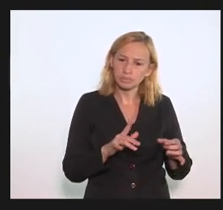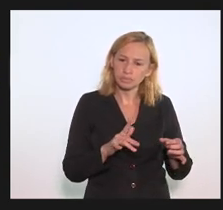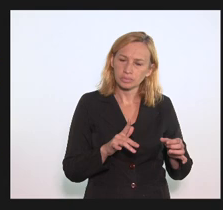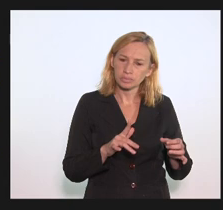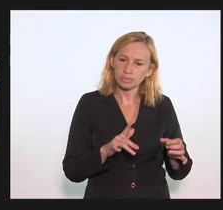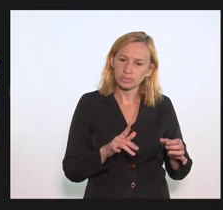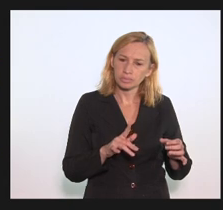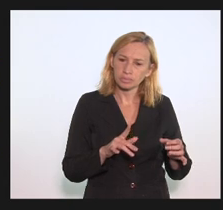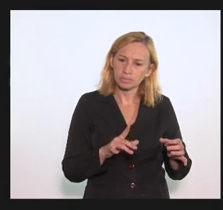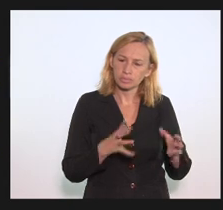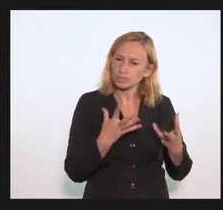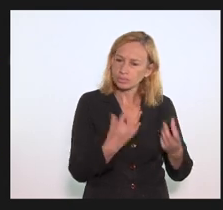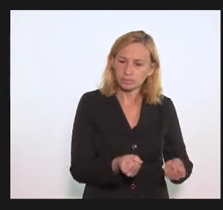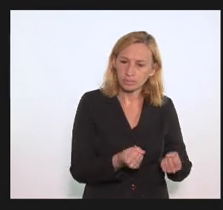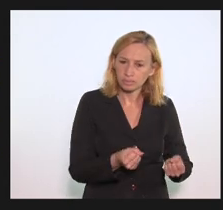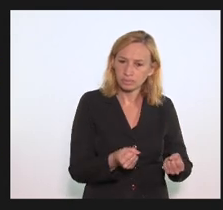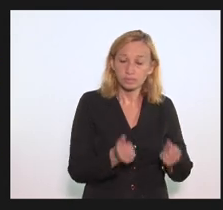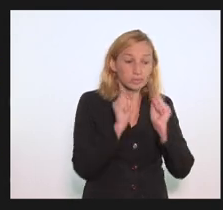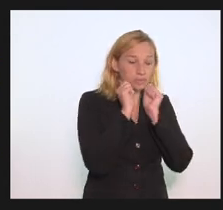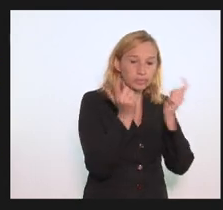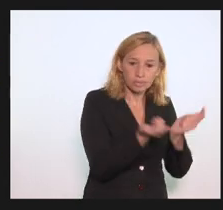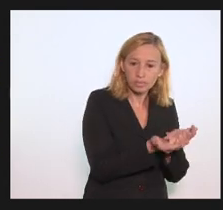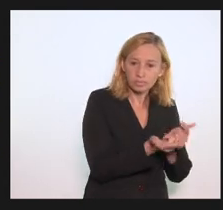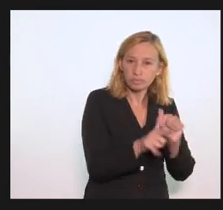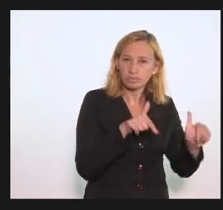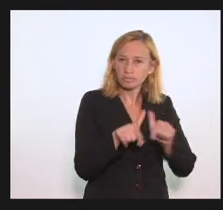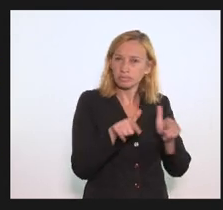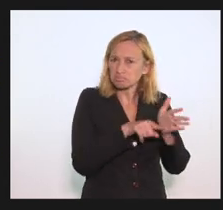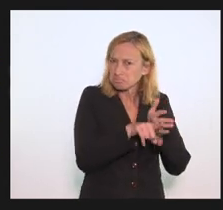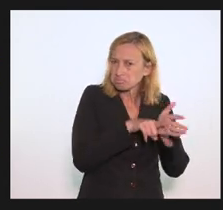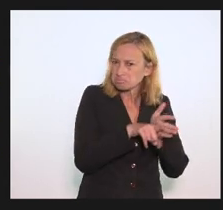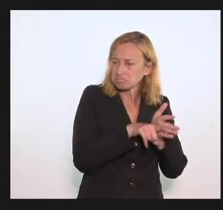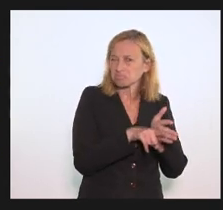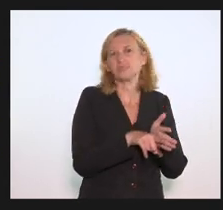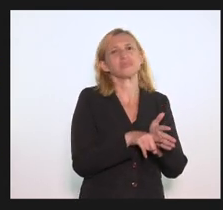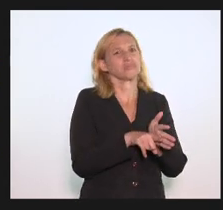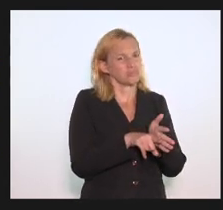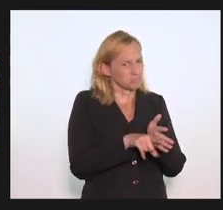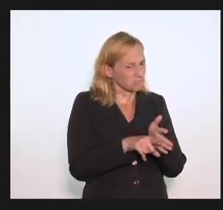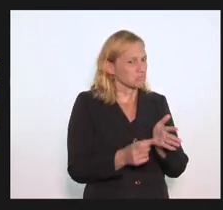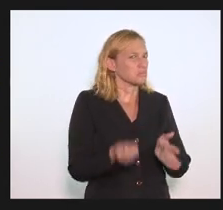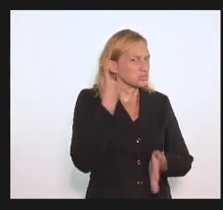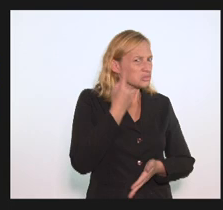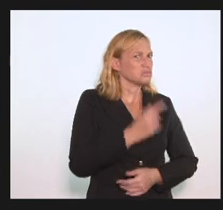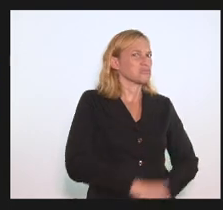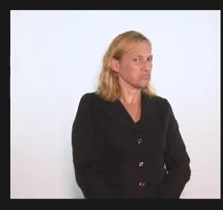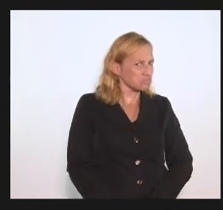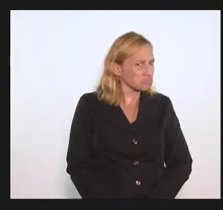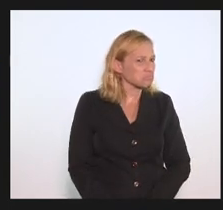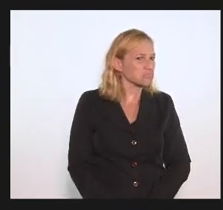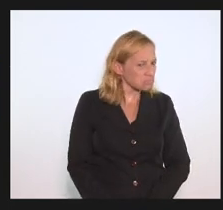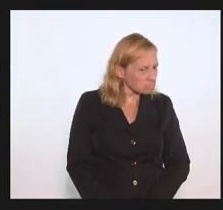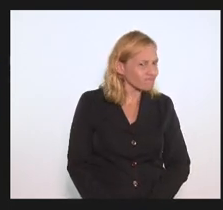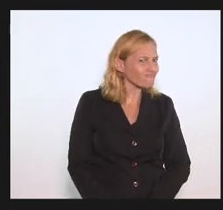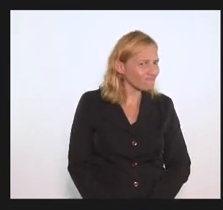a LERJ faça o seu papel, isso também, né, é